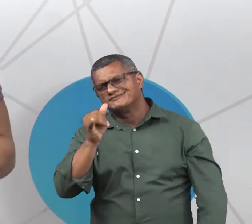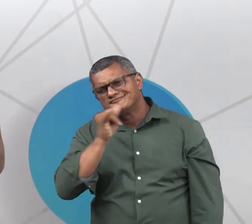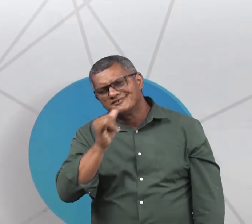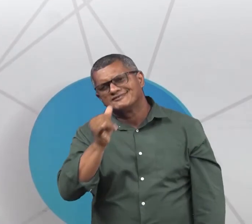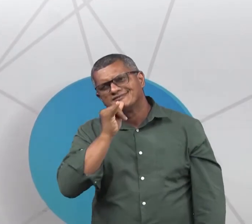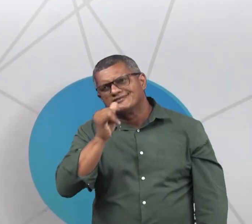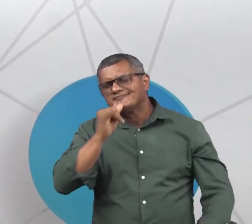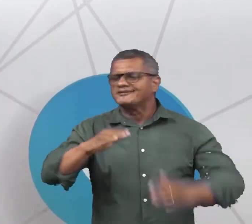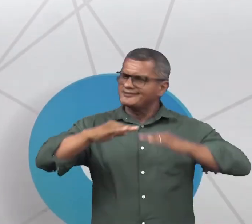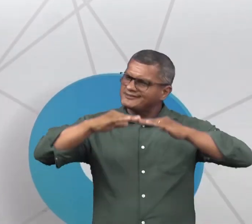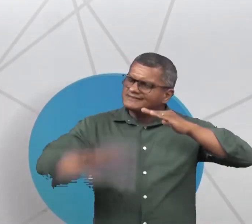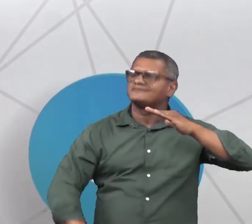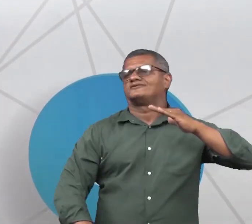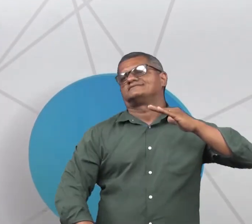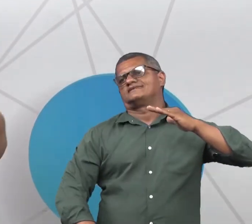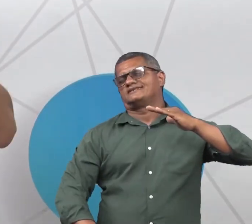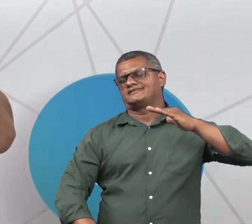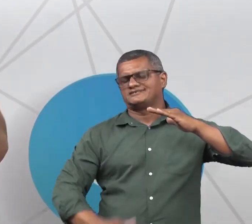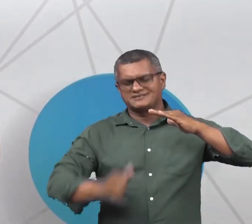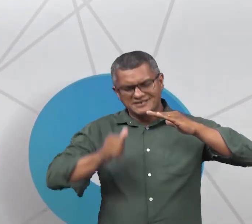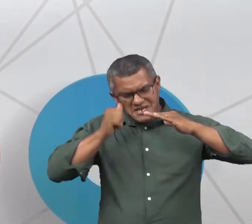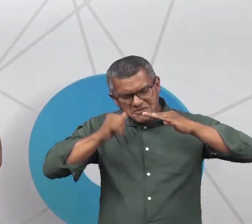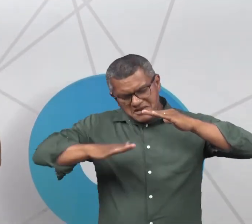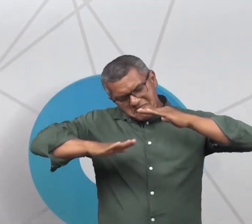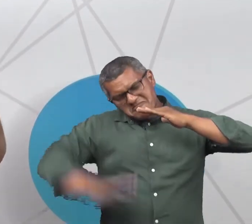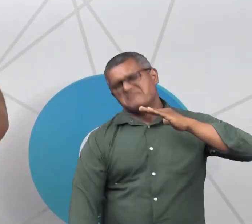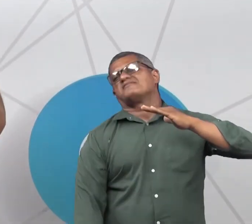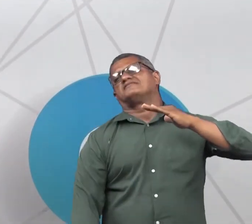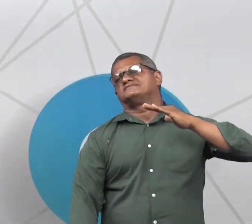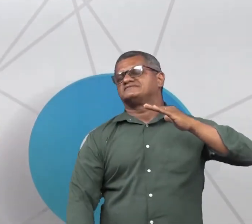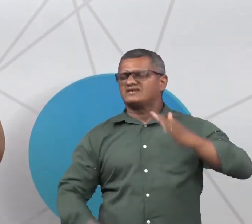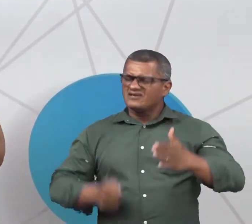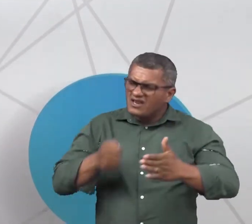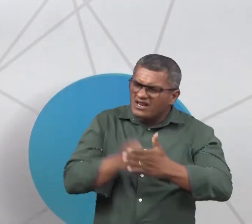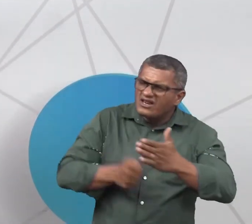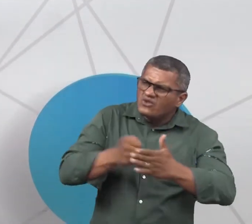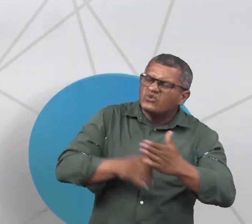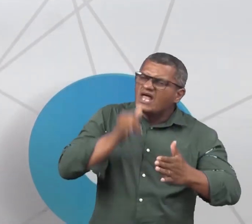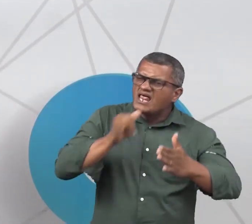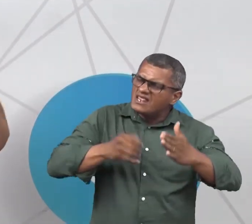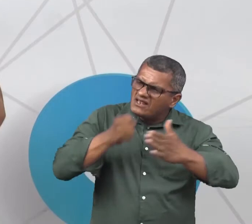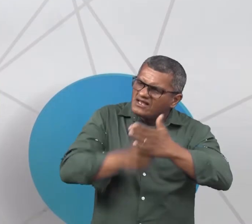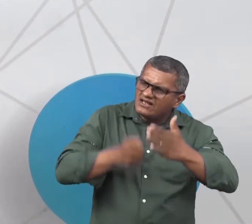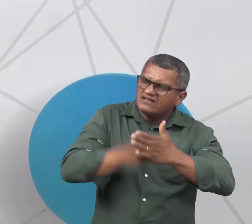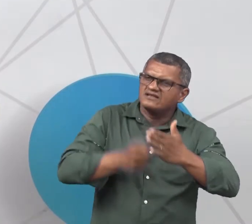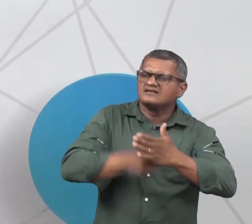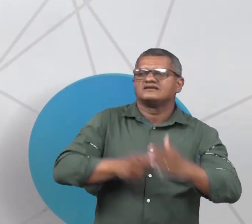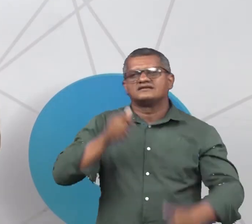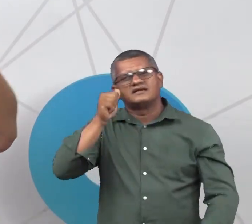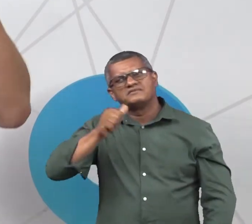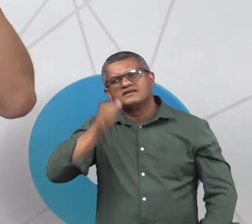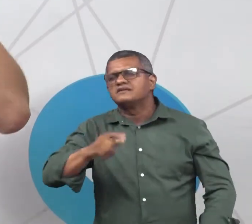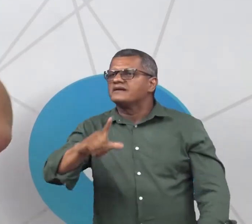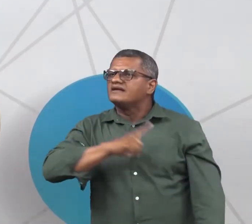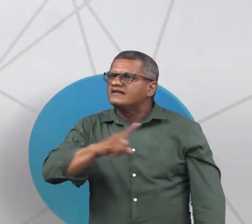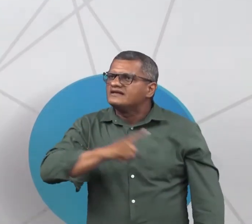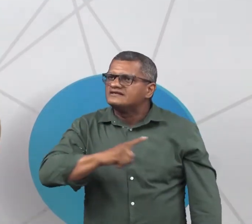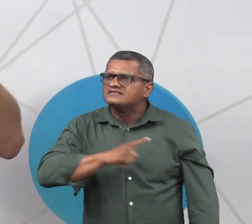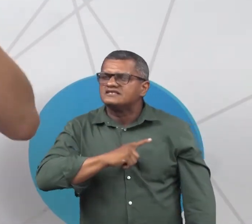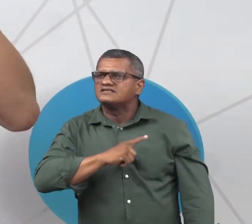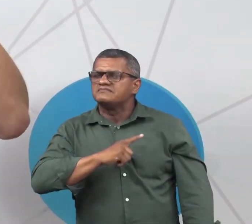dessa desigualdade de gênero. É um grande exemplo de luta das mulheres, no sentido de ter a